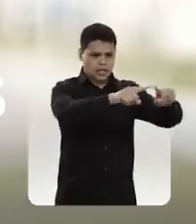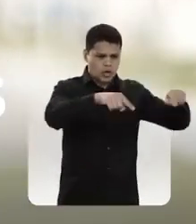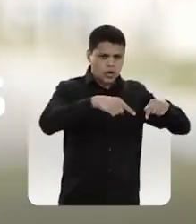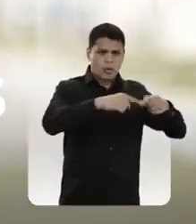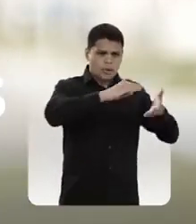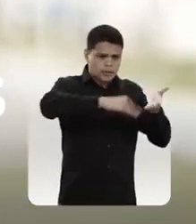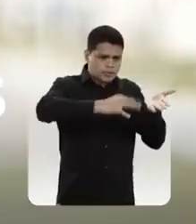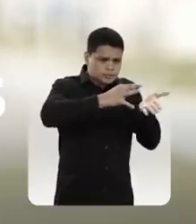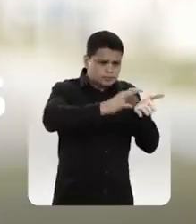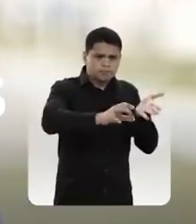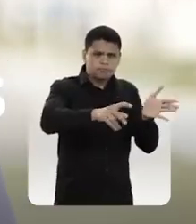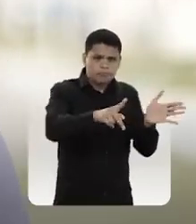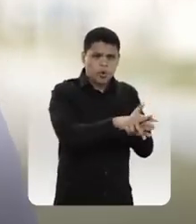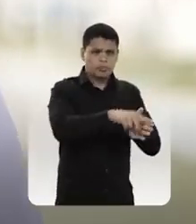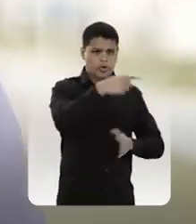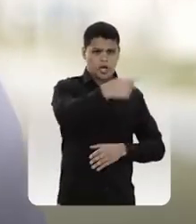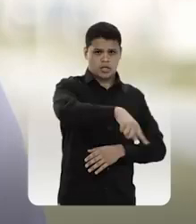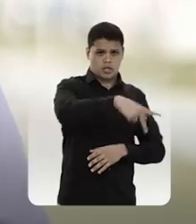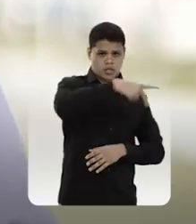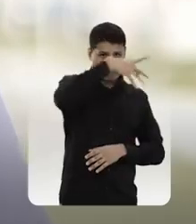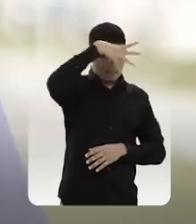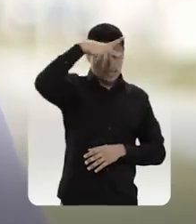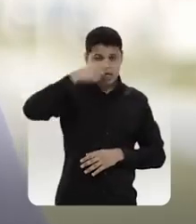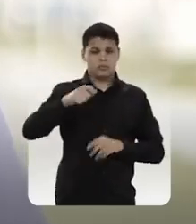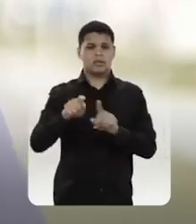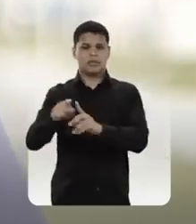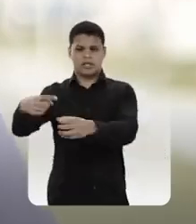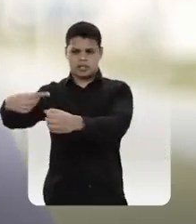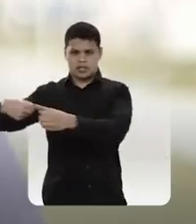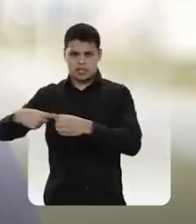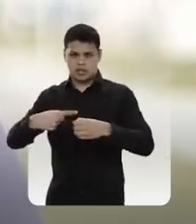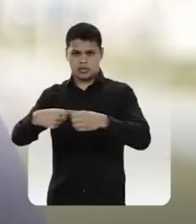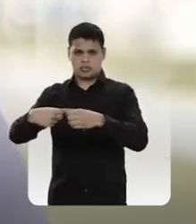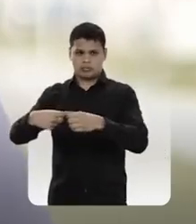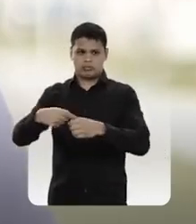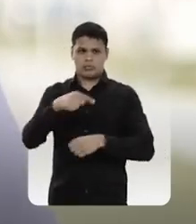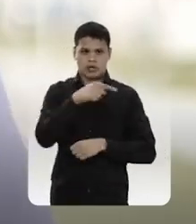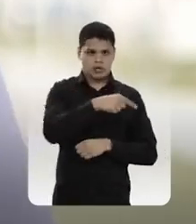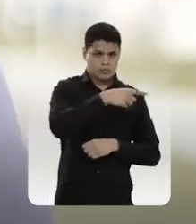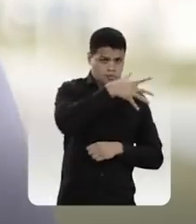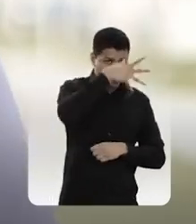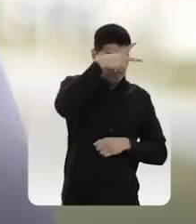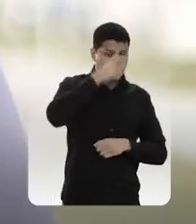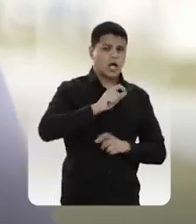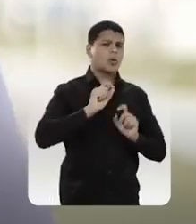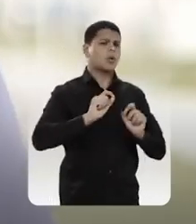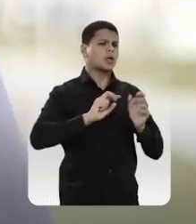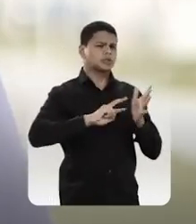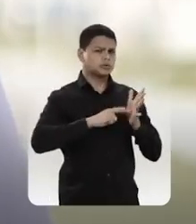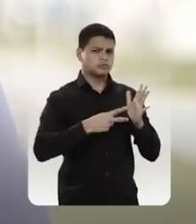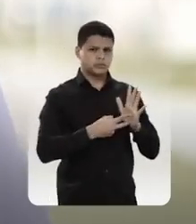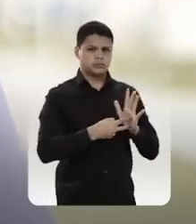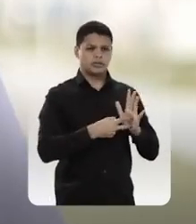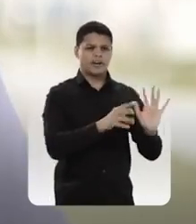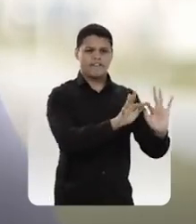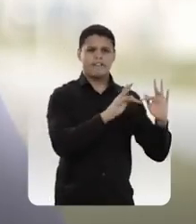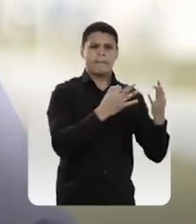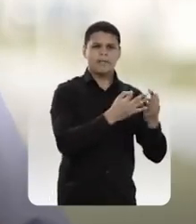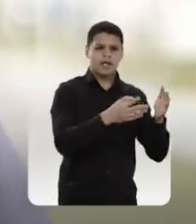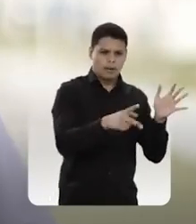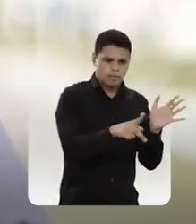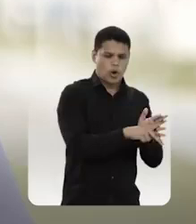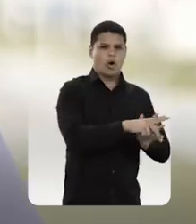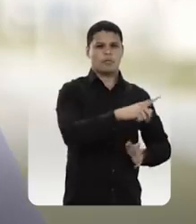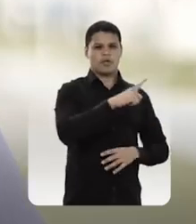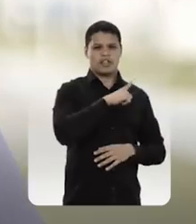5.560 títulos de propriedade aqui na capital e no interior, em Manaus. Isso significa que muitas famílias agora